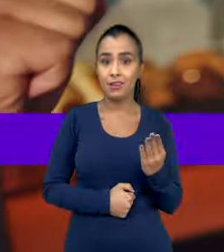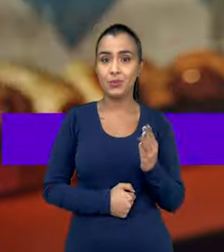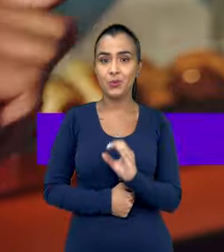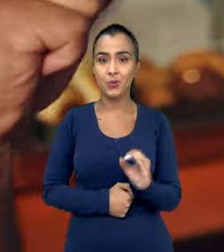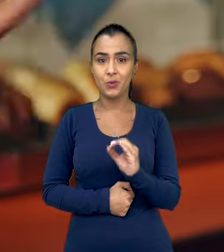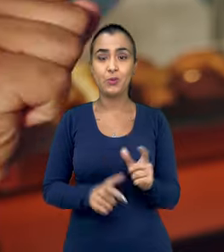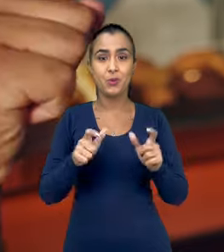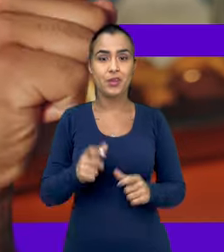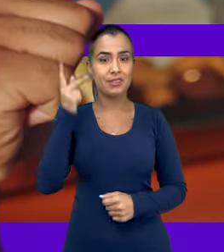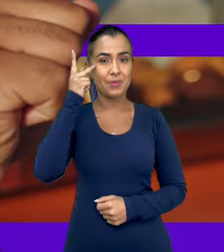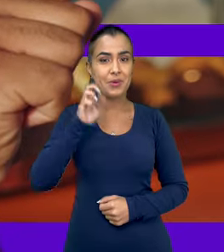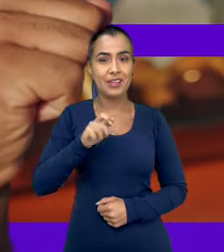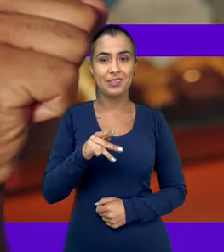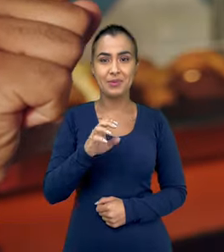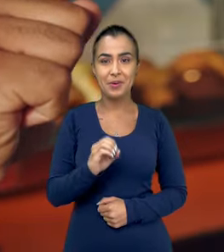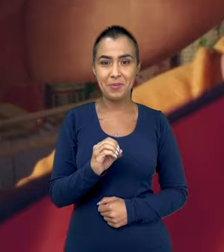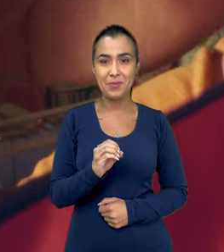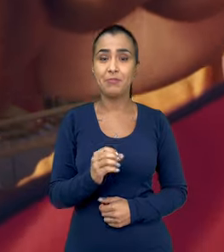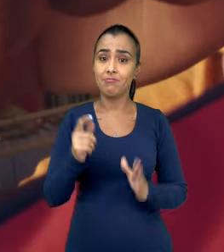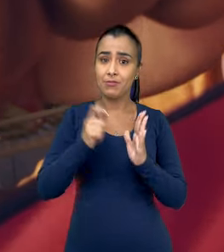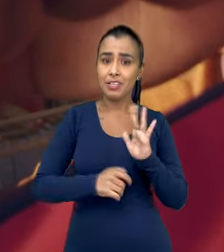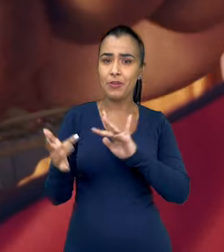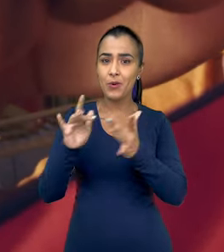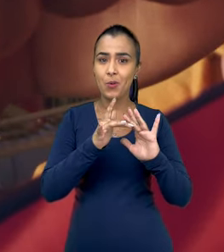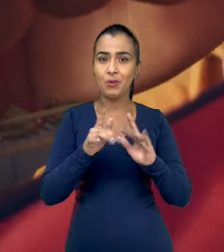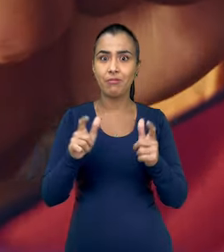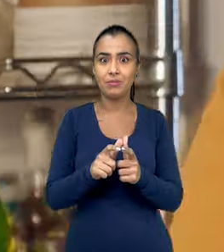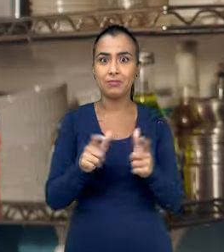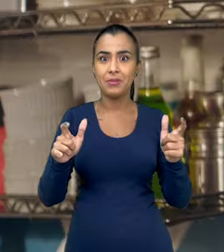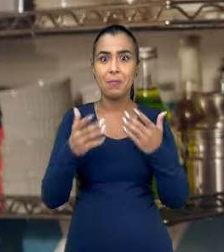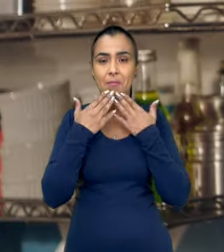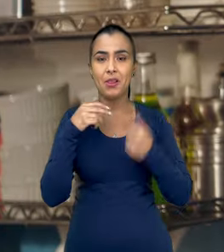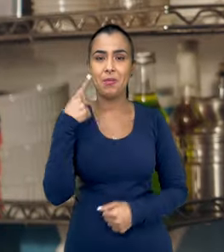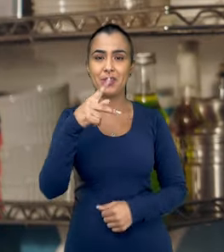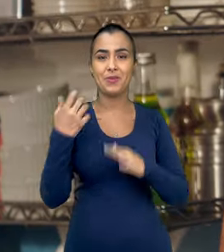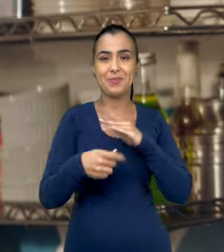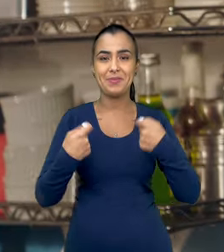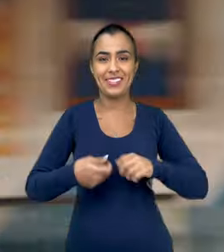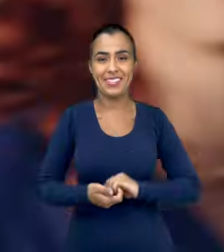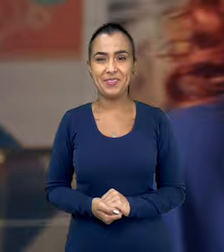11 a 14 de outubro no São Paulo Expo. Inscreva-se e venha criar conexões